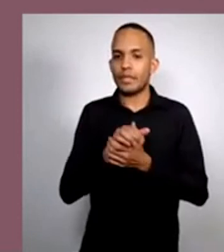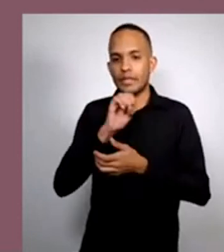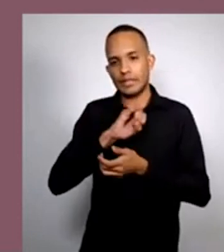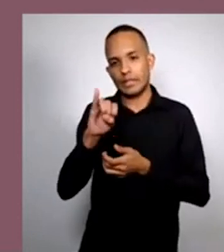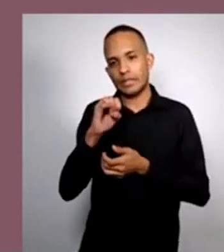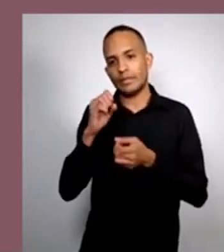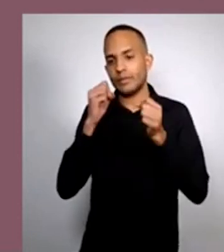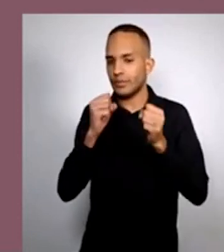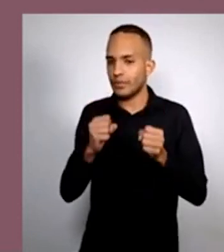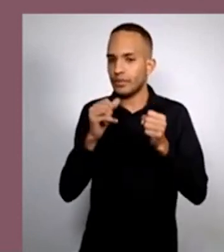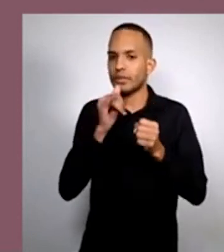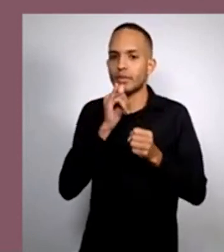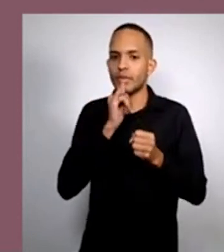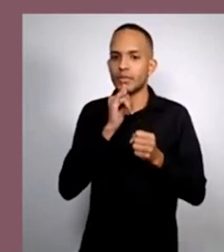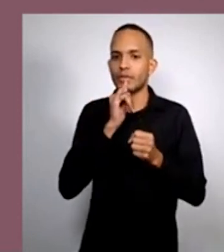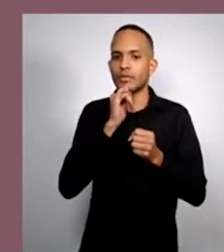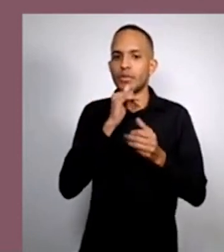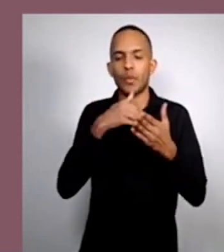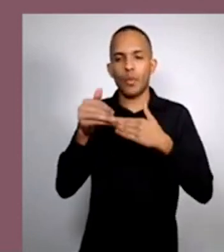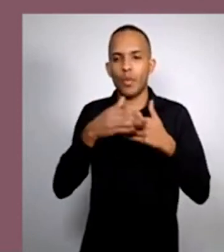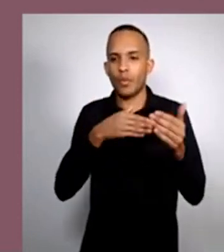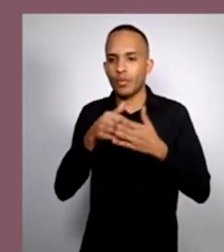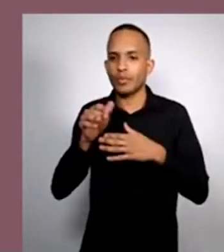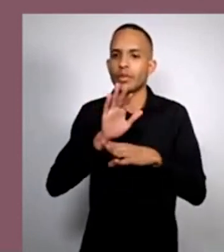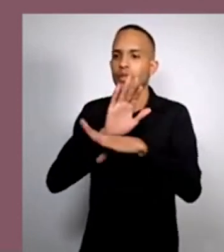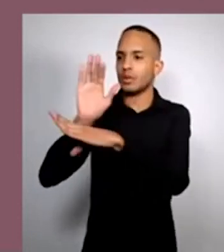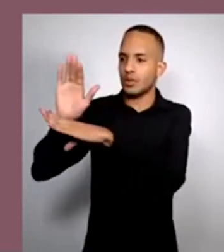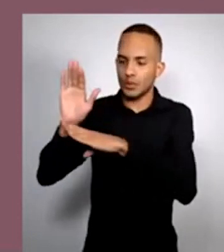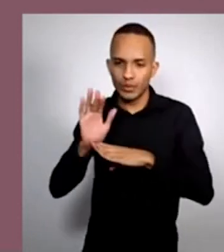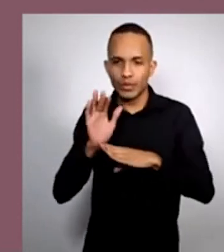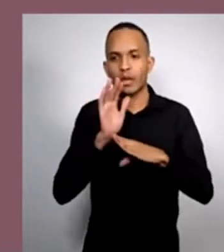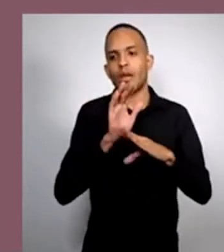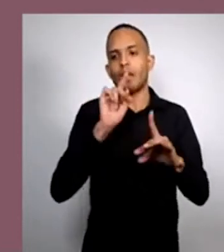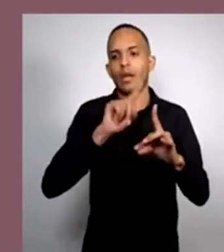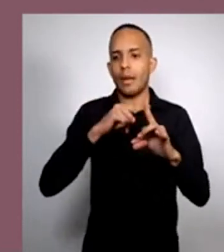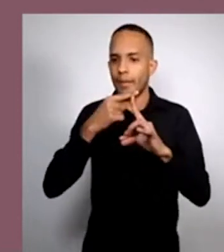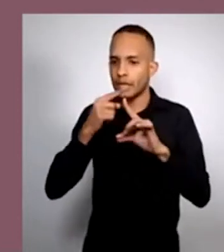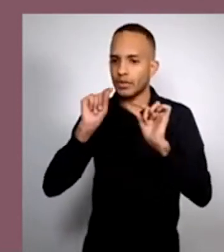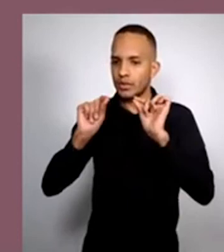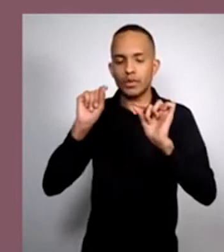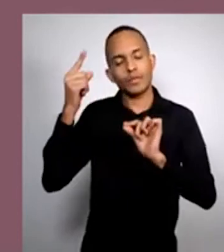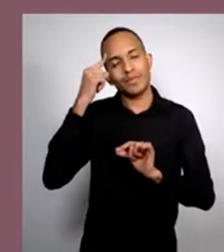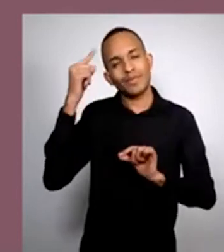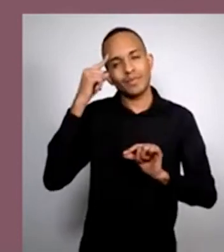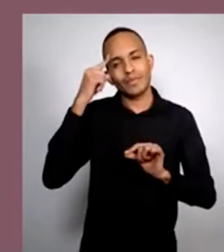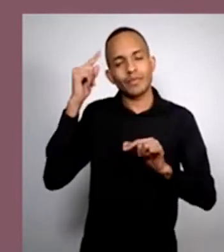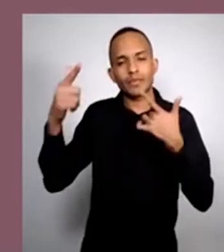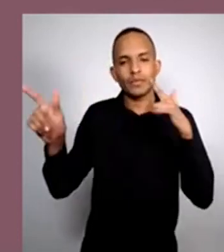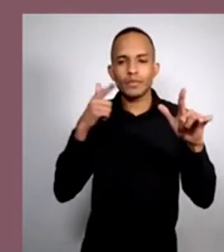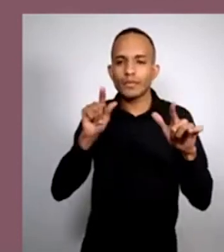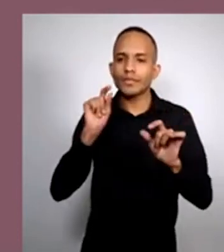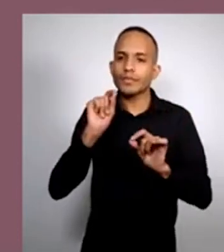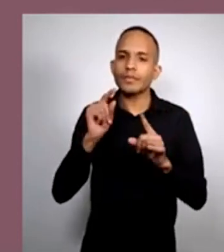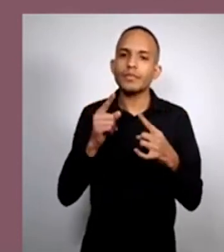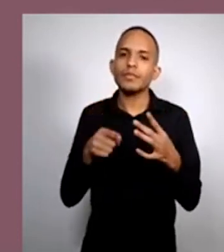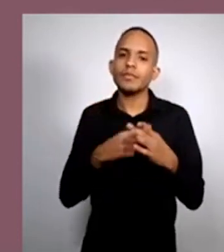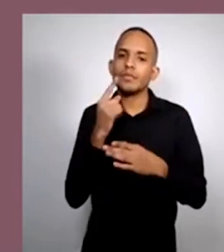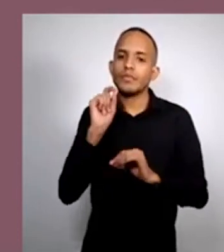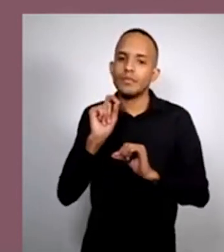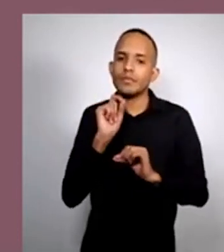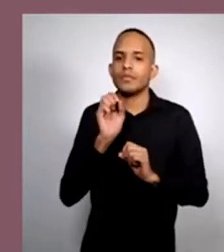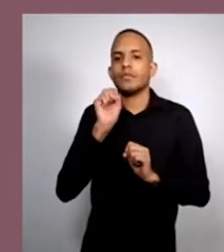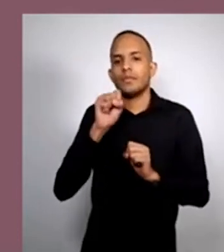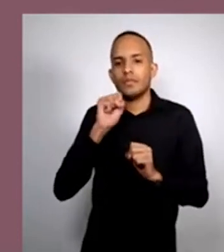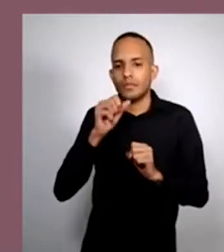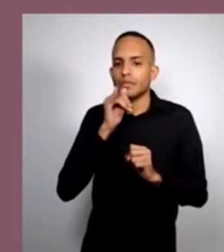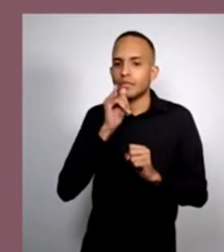puder contribuir com alguma coisa a mais, eu penso que uma das primeiras coisas é sim a divisão